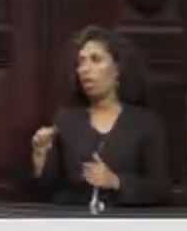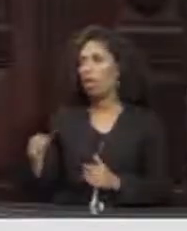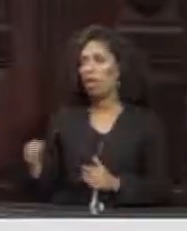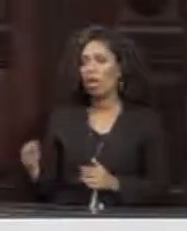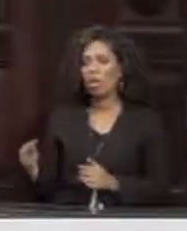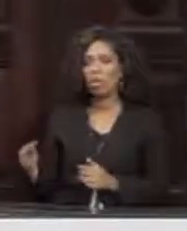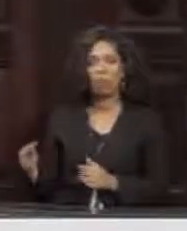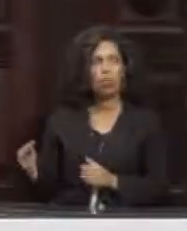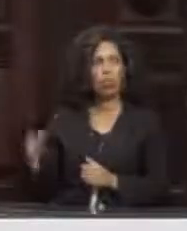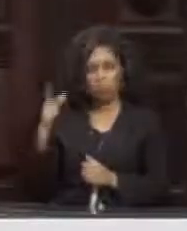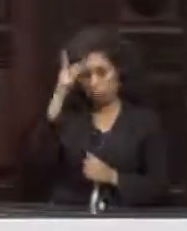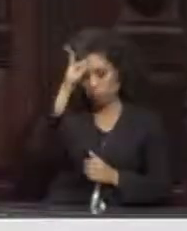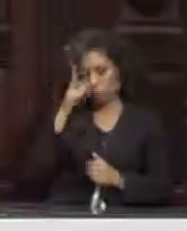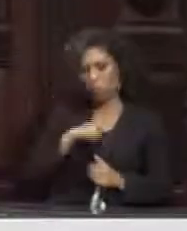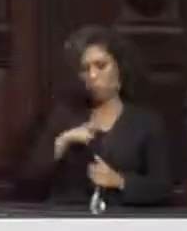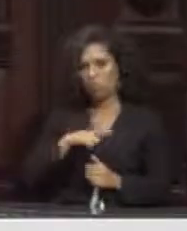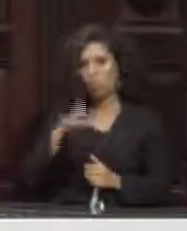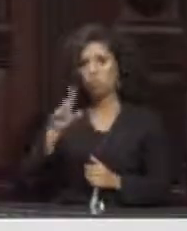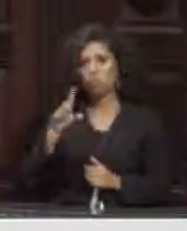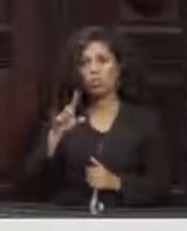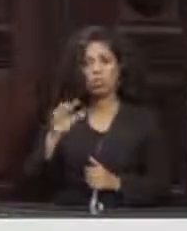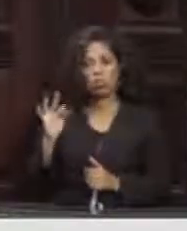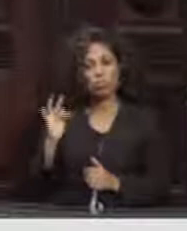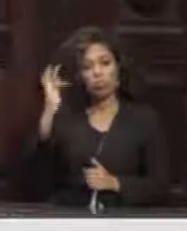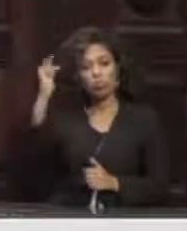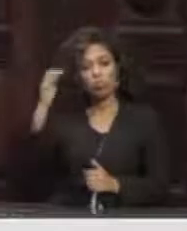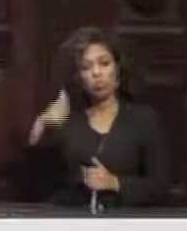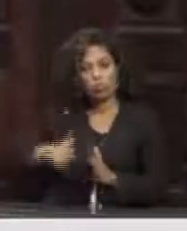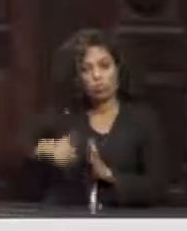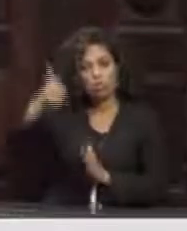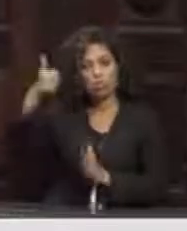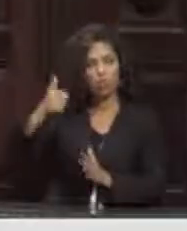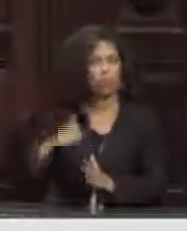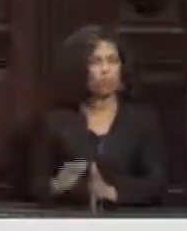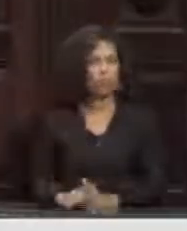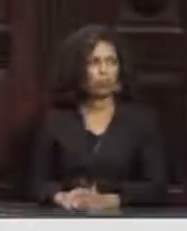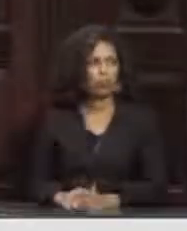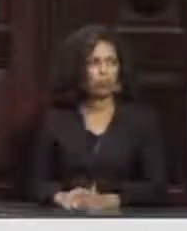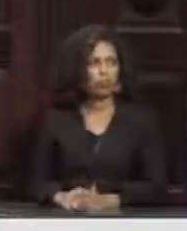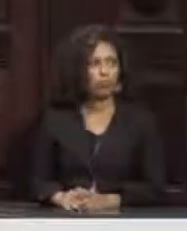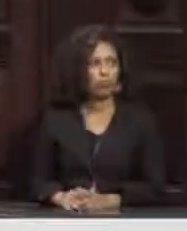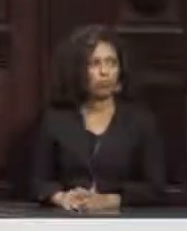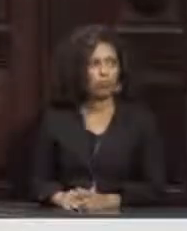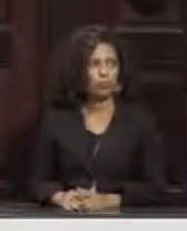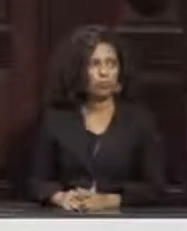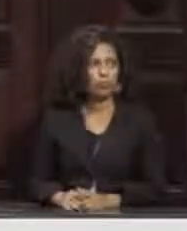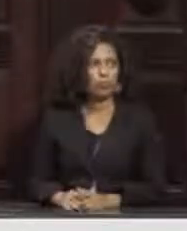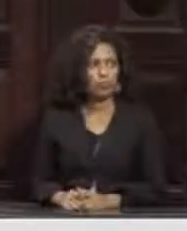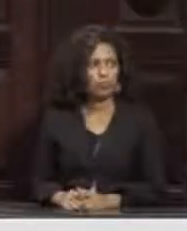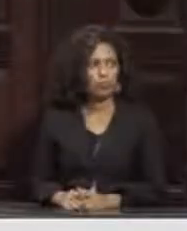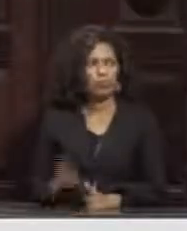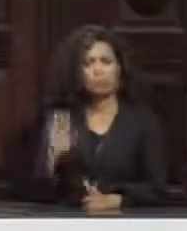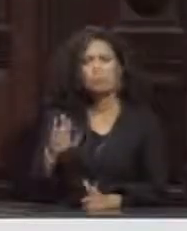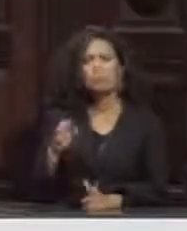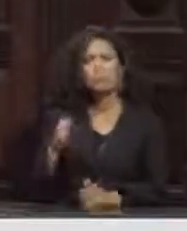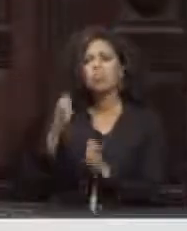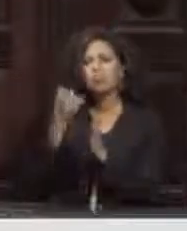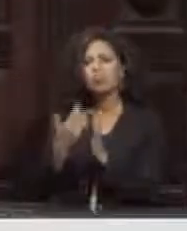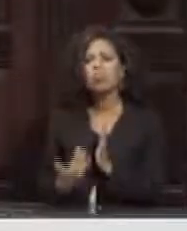aqui, esta é a primeira denúncia. Mas vamos lá. Qual a